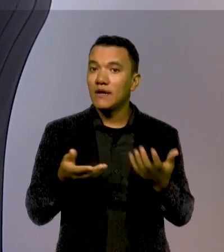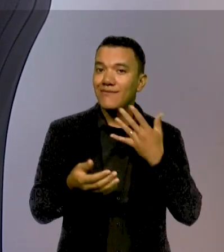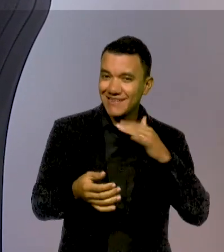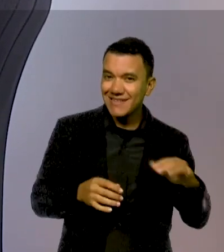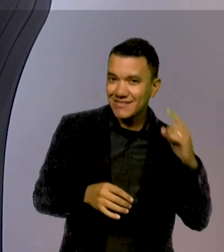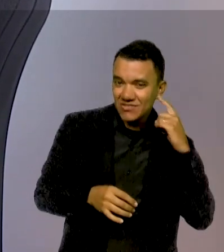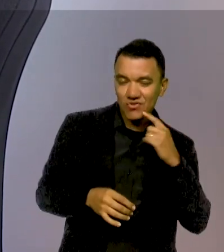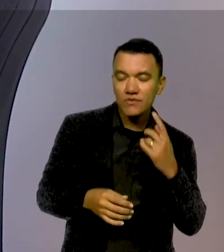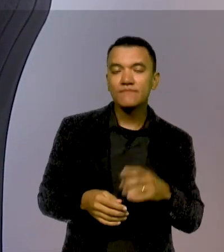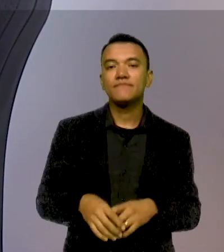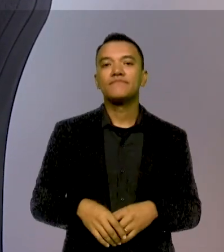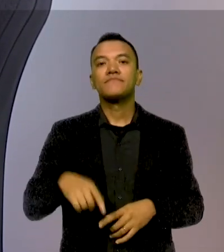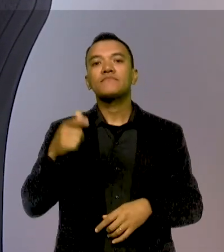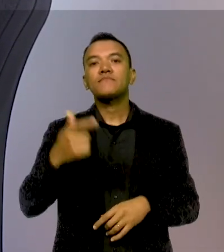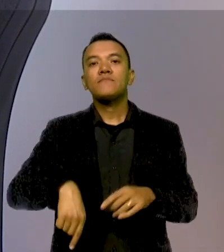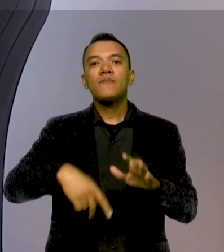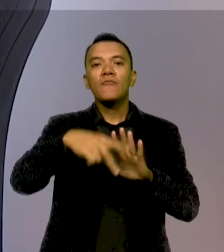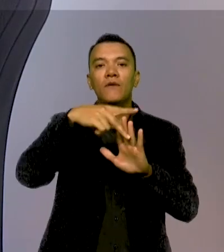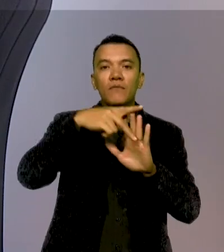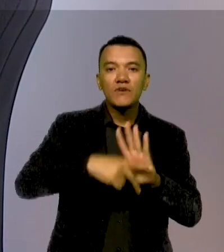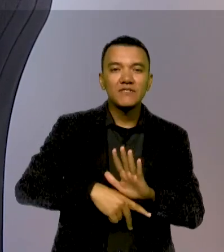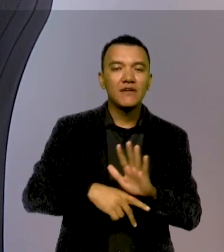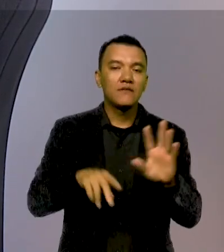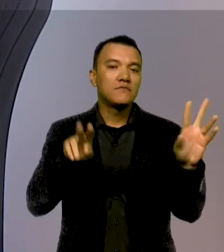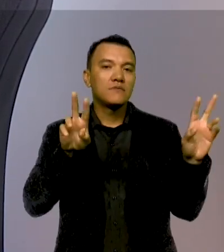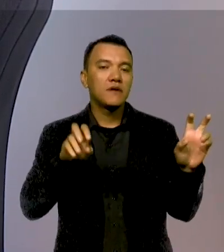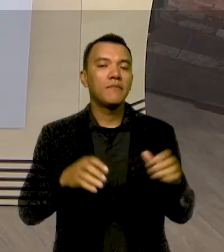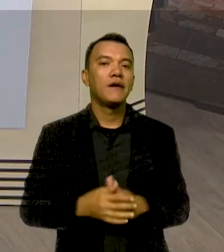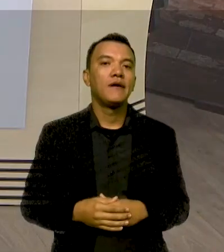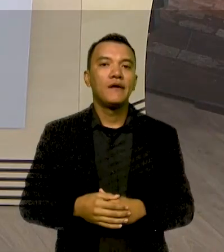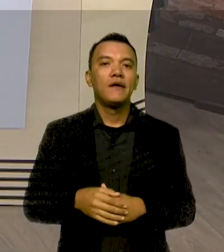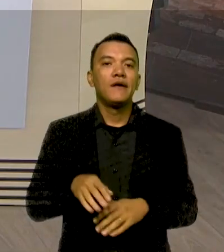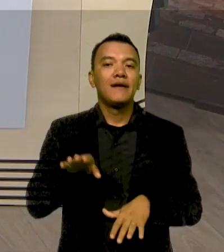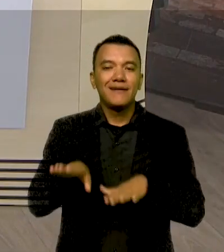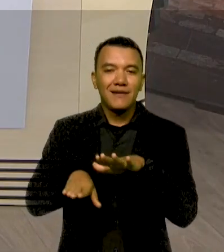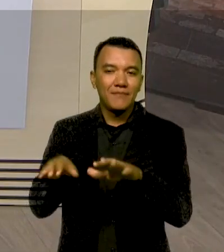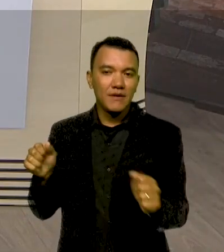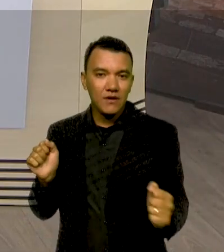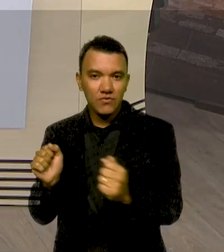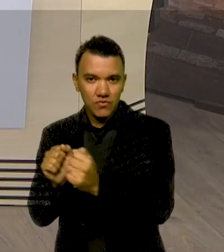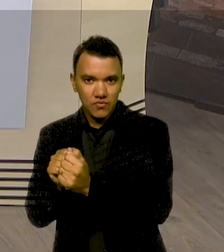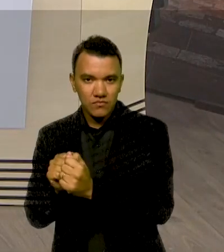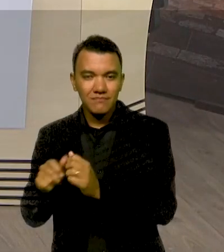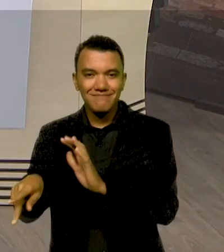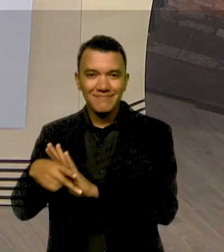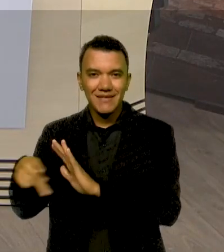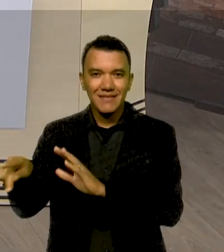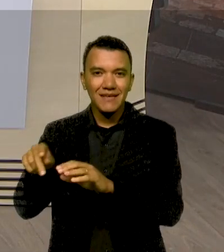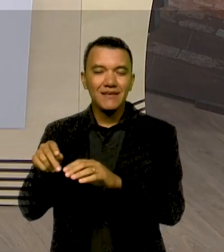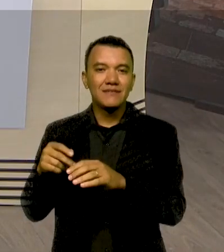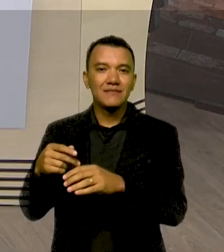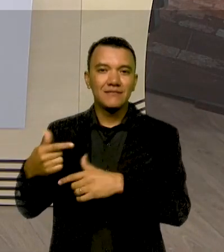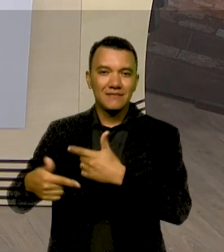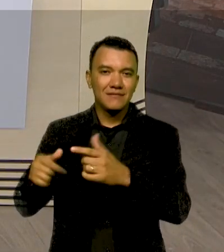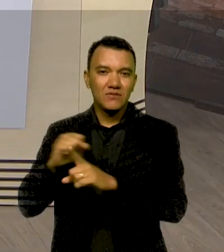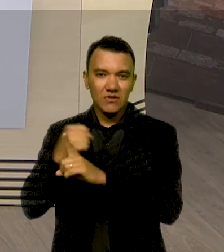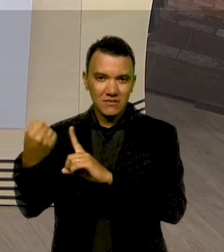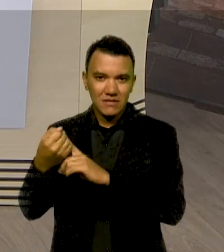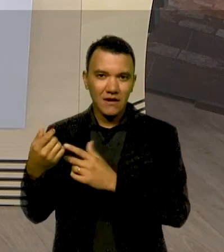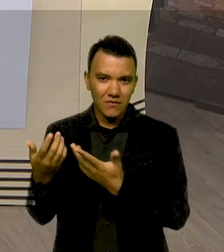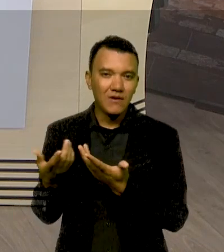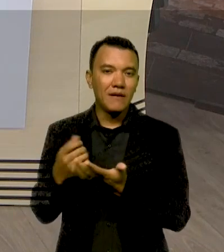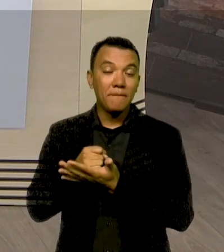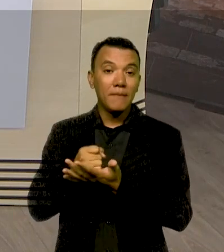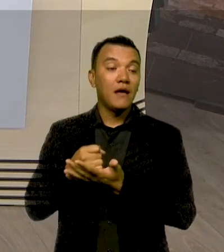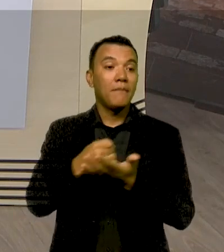o projeto Caminhar Junto, que é do serviço social, que também dá um amparo a essa família, porque